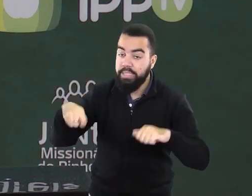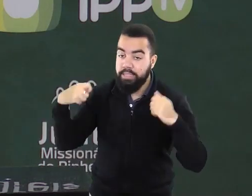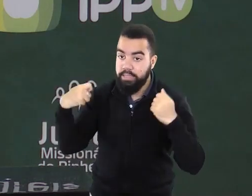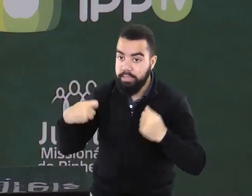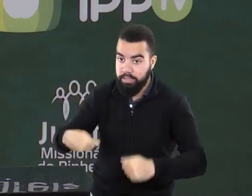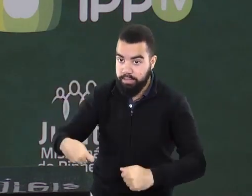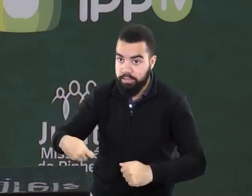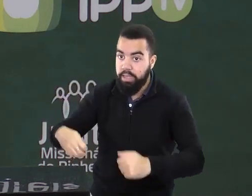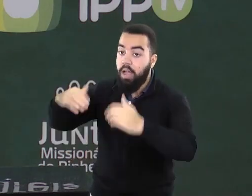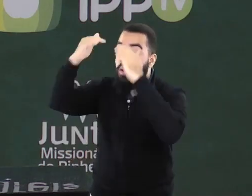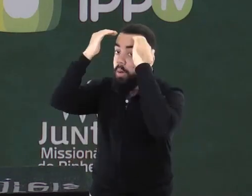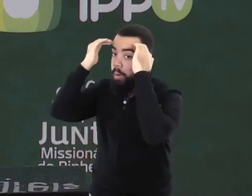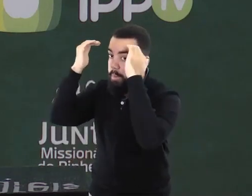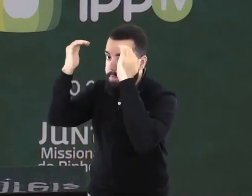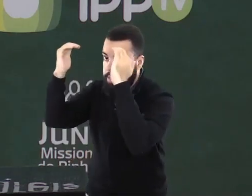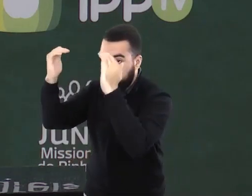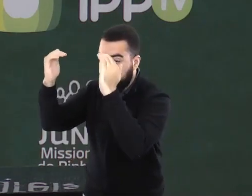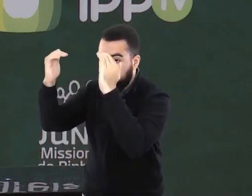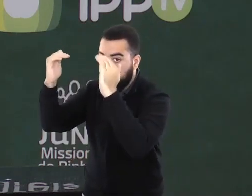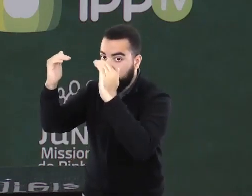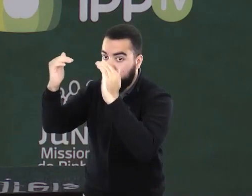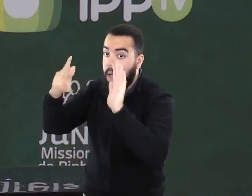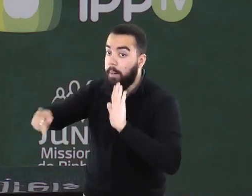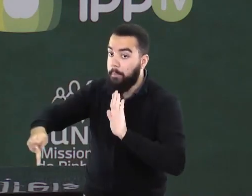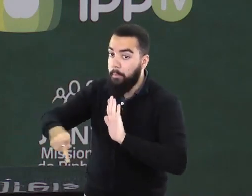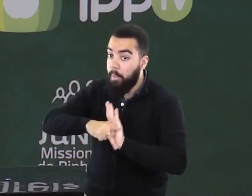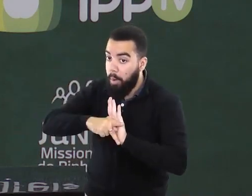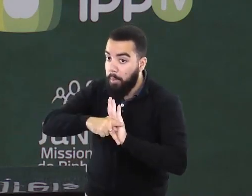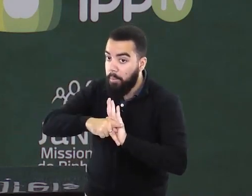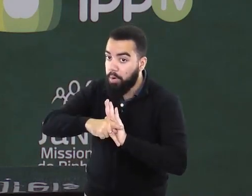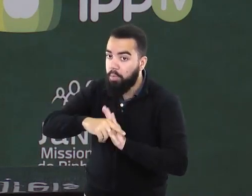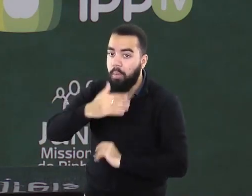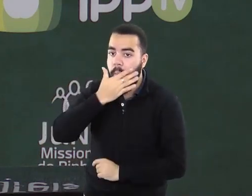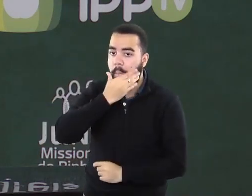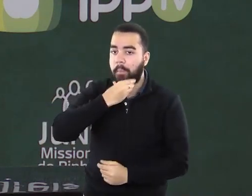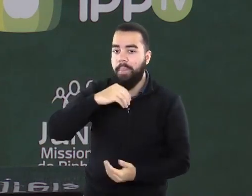submissas ao seu próprio marido.